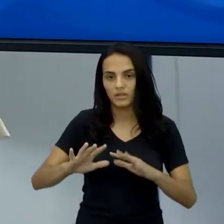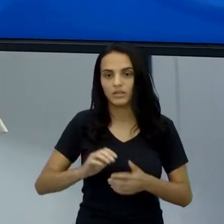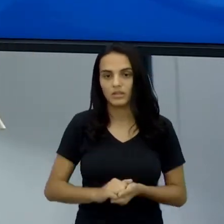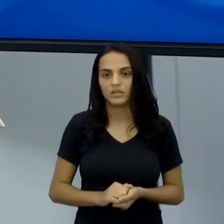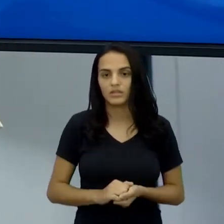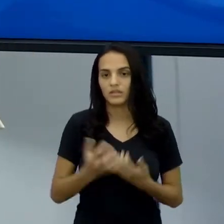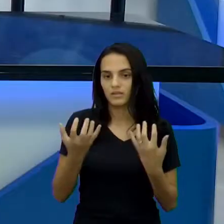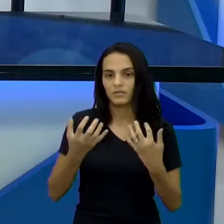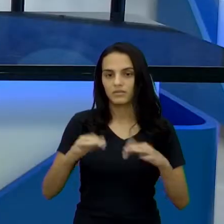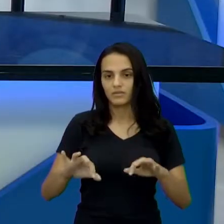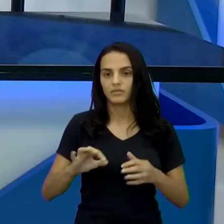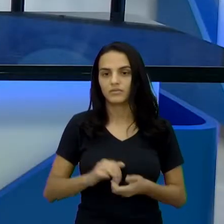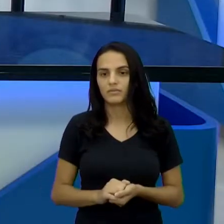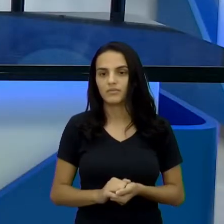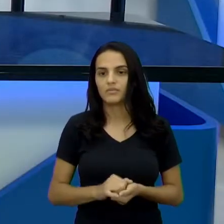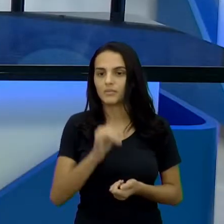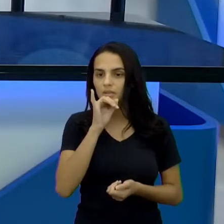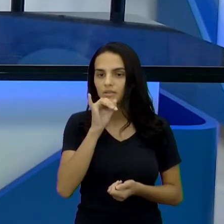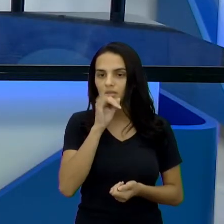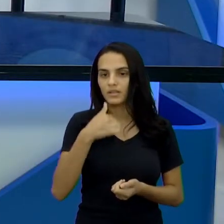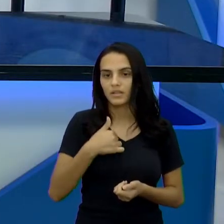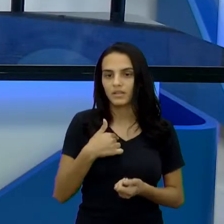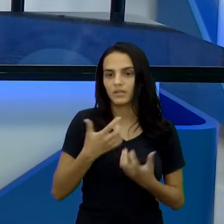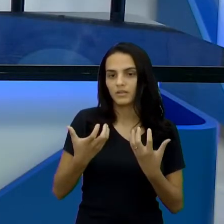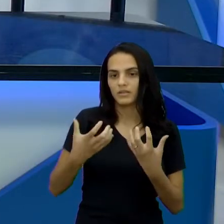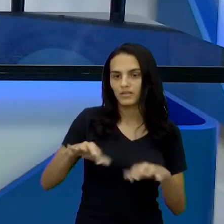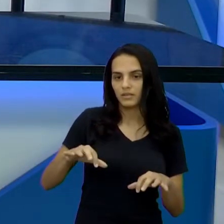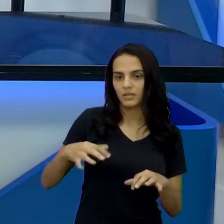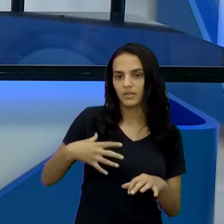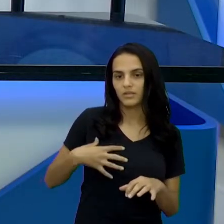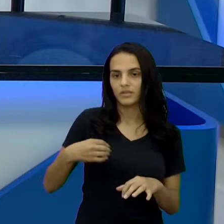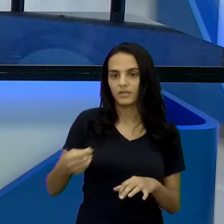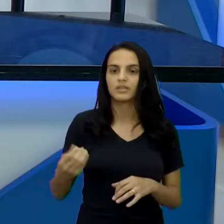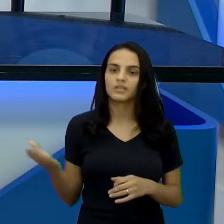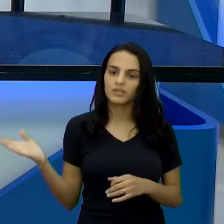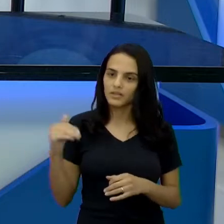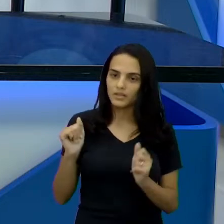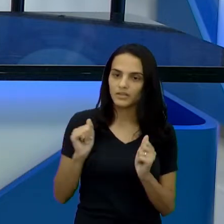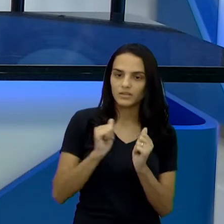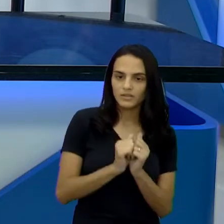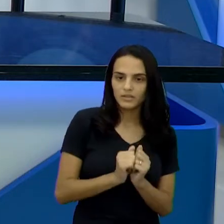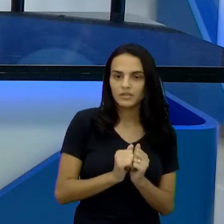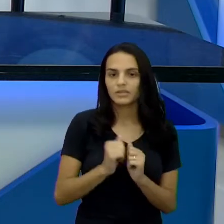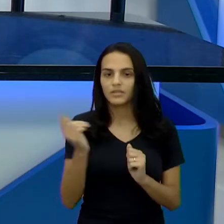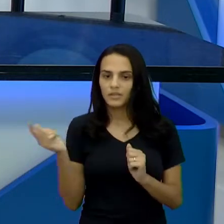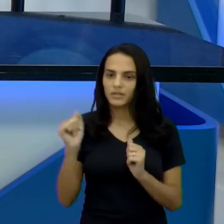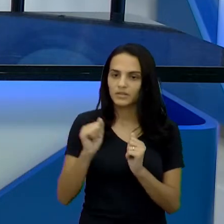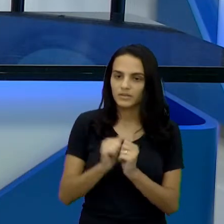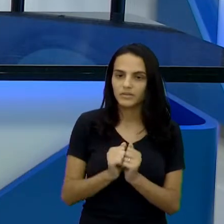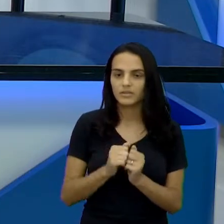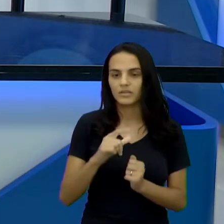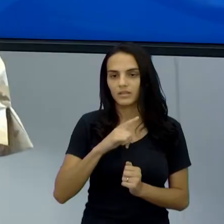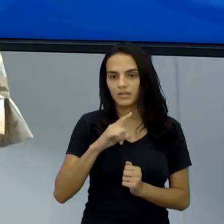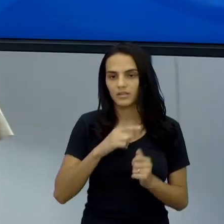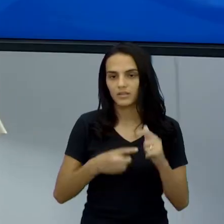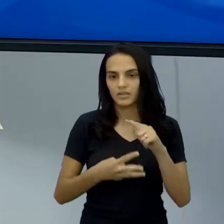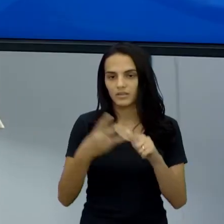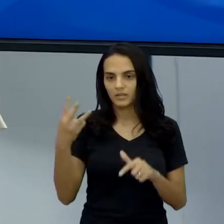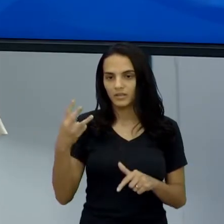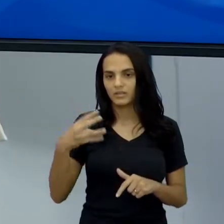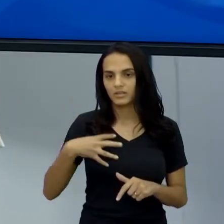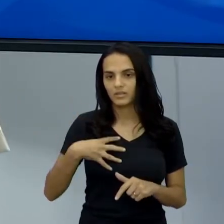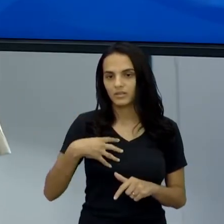queriam, né? Então, tipo, eu não quero ter filho, então pode deixar mais um aqui na minha fila, mais um aqui na minha fila. Então, eu tenho 3